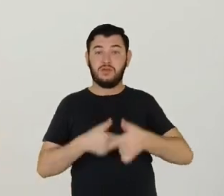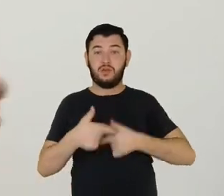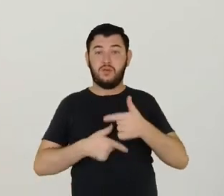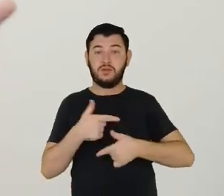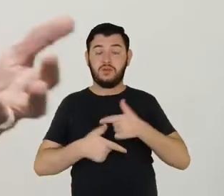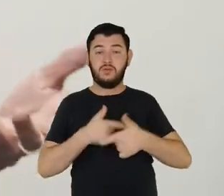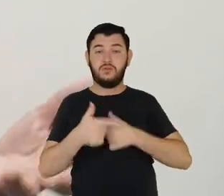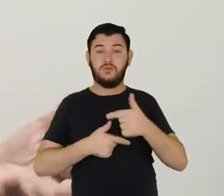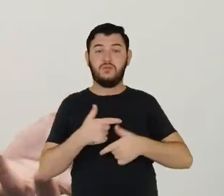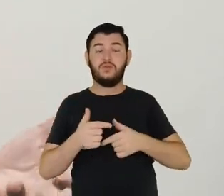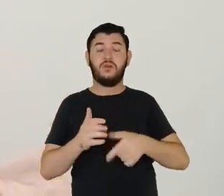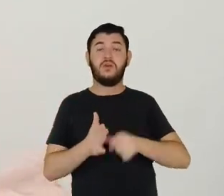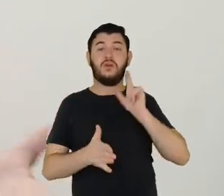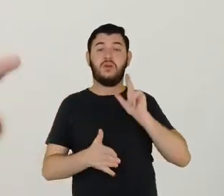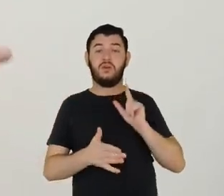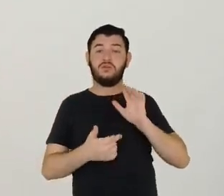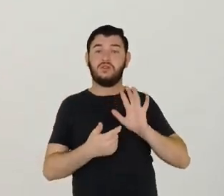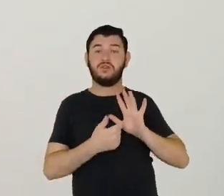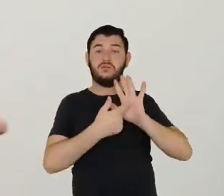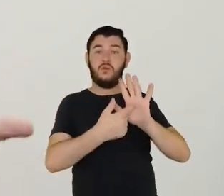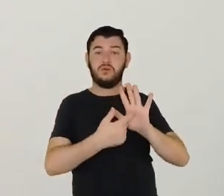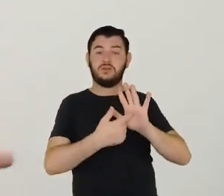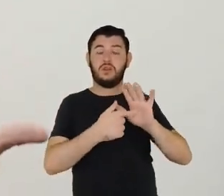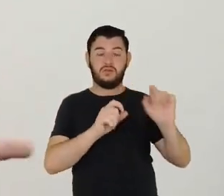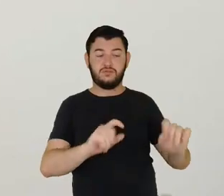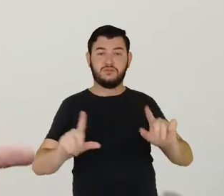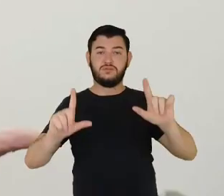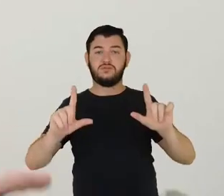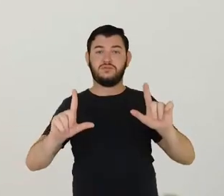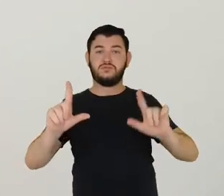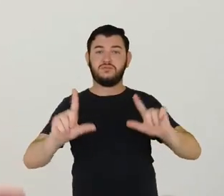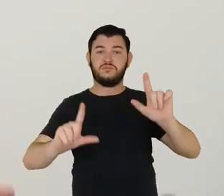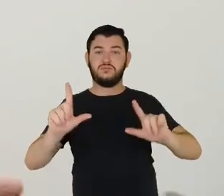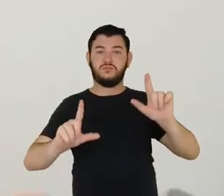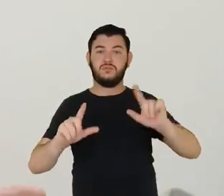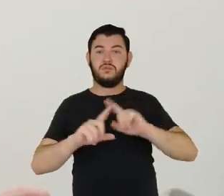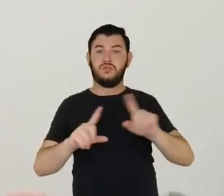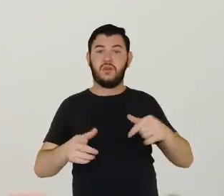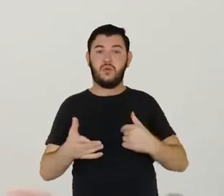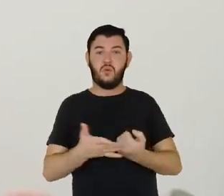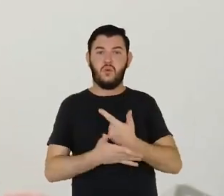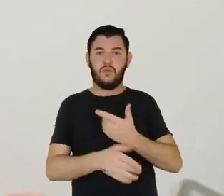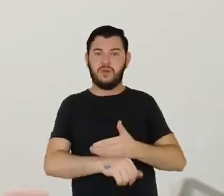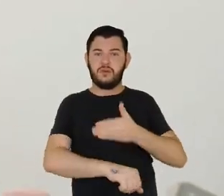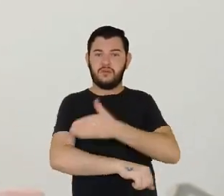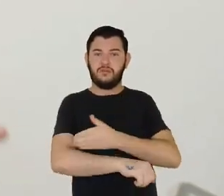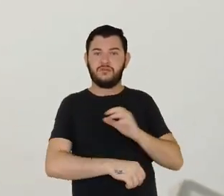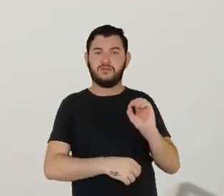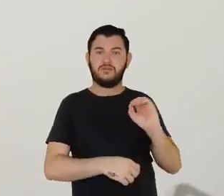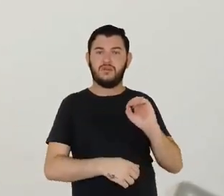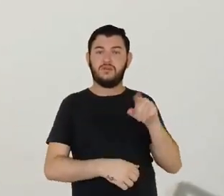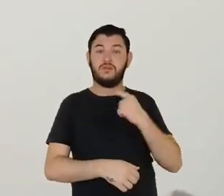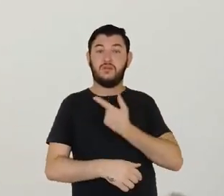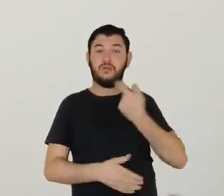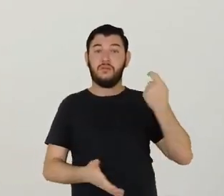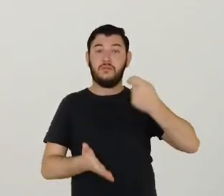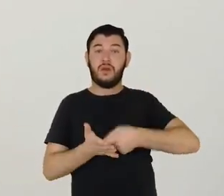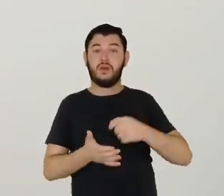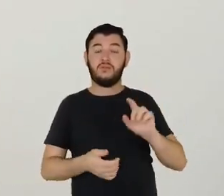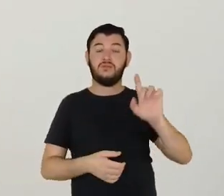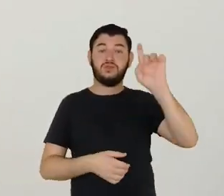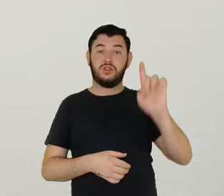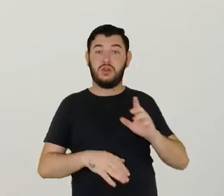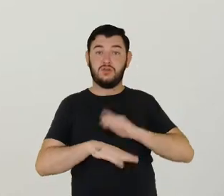Se fosse uma compra antecipada, mas não, estamos pagando o teu direito por 10 anos. Sim. Significa que você fica 10